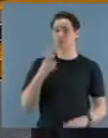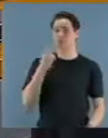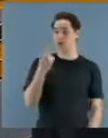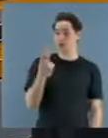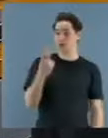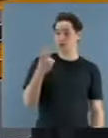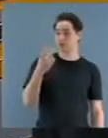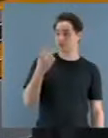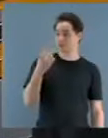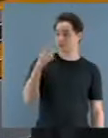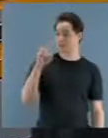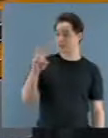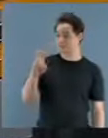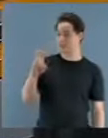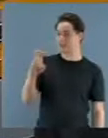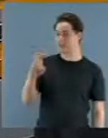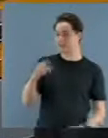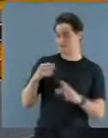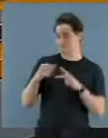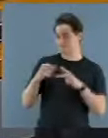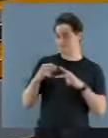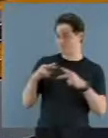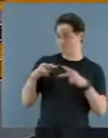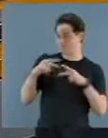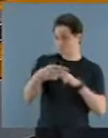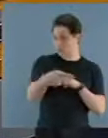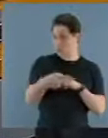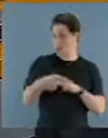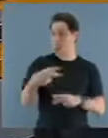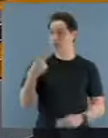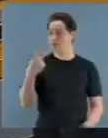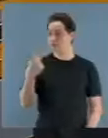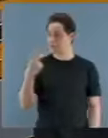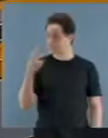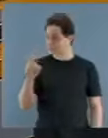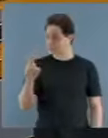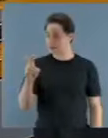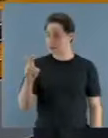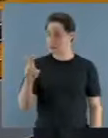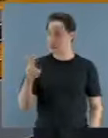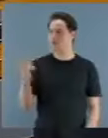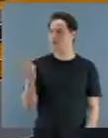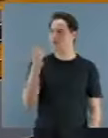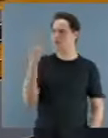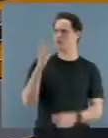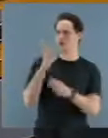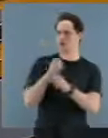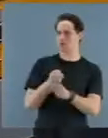215 PIX. Imaginem, 215 PIX. No valor de